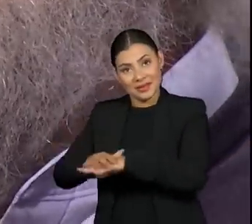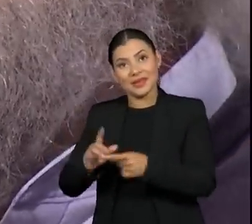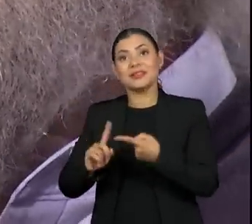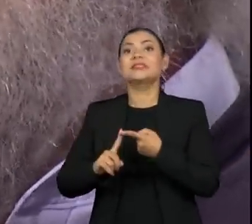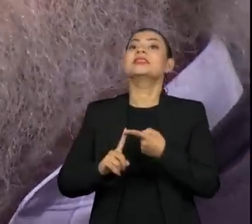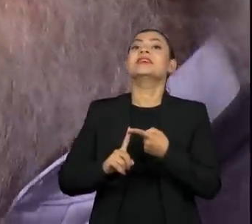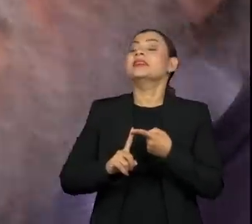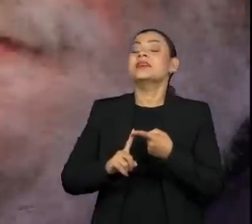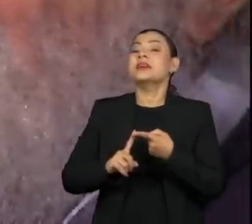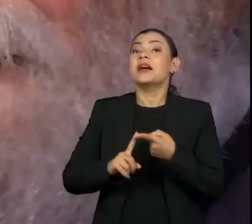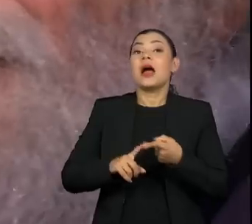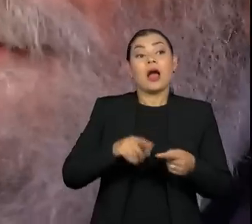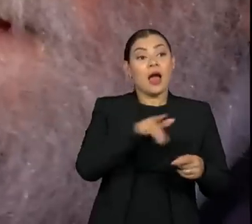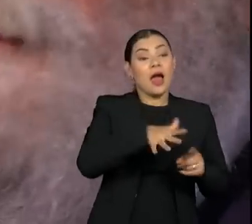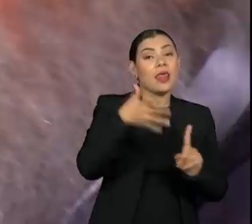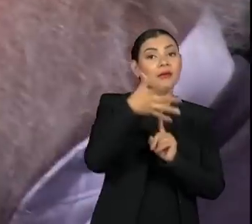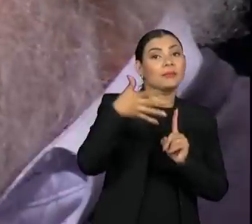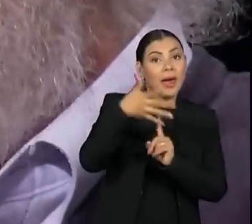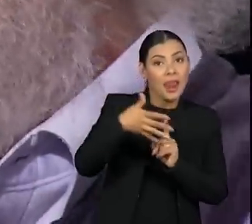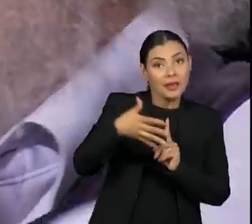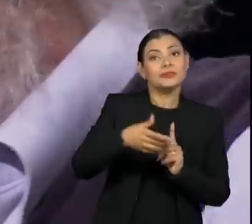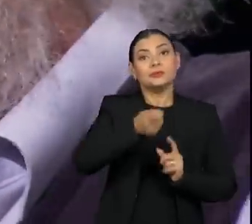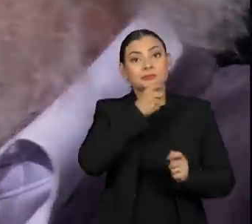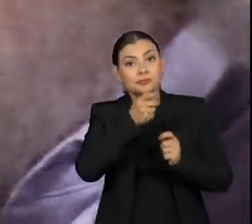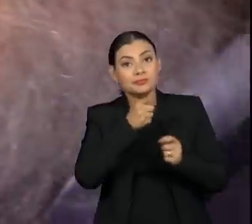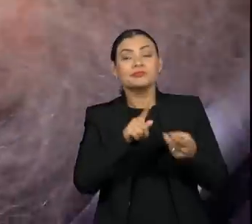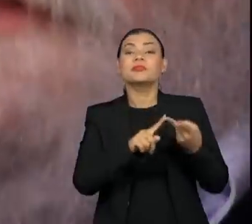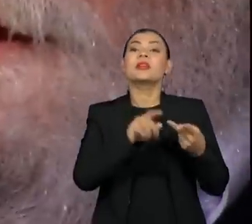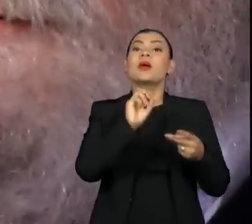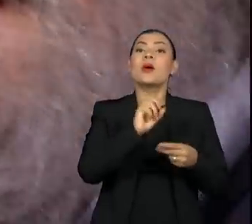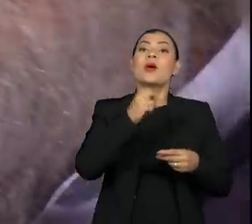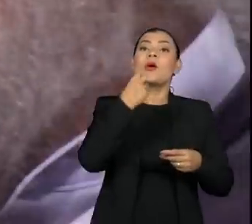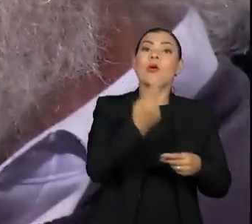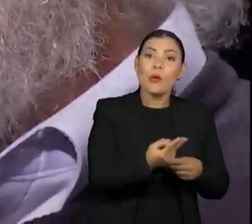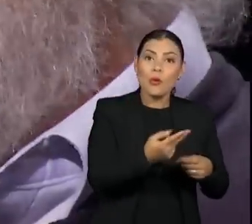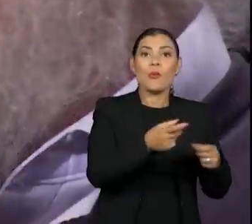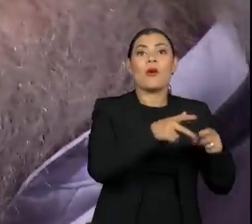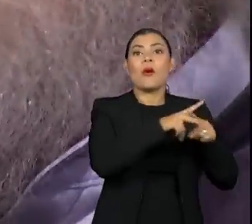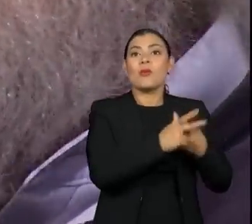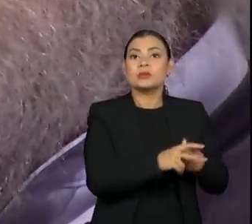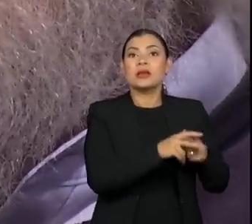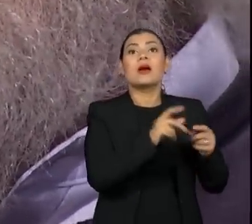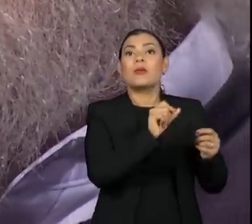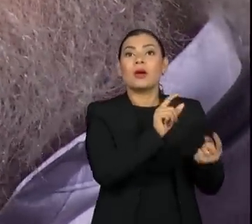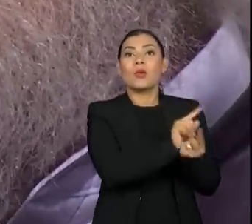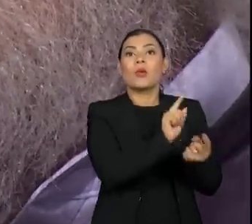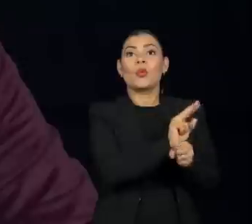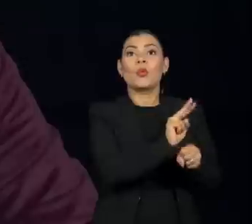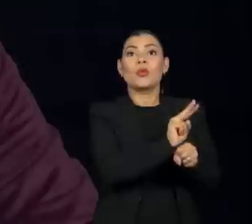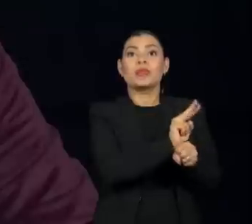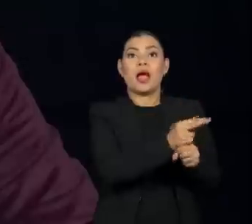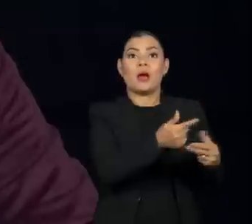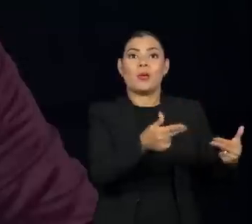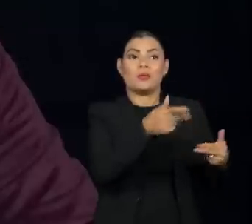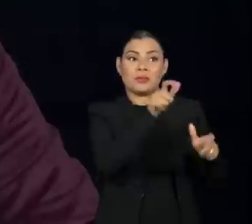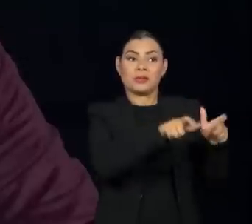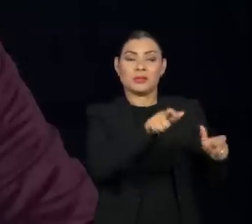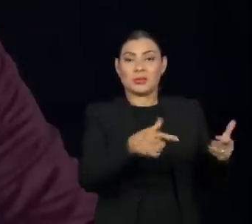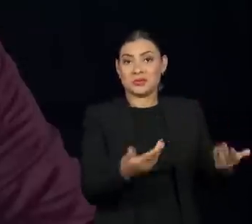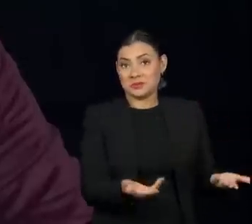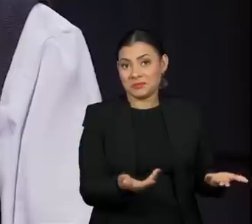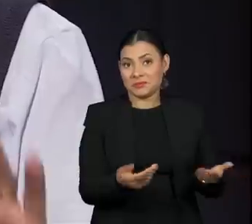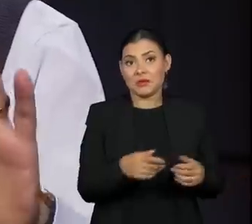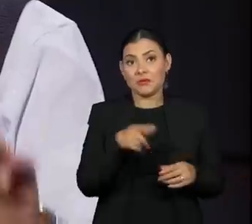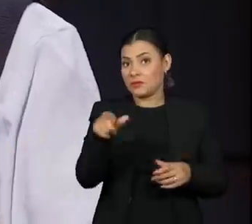coisas então para mim ficou ótimo Aliás a família toda Engenheiro Meu Pai venha meu Deus Engenheiro meu filho Engenheiro então tem muita engenheira aí você nunca gostou de